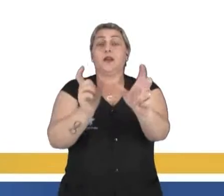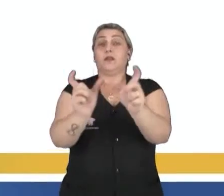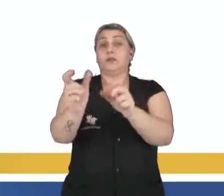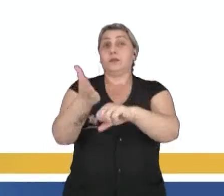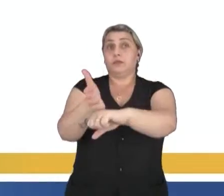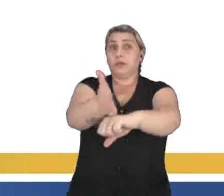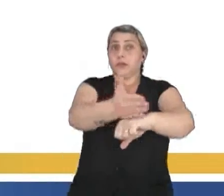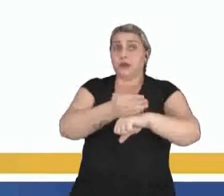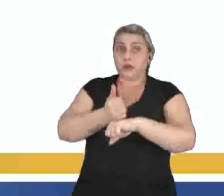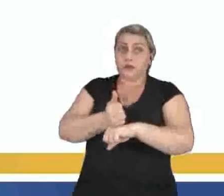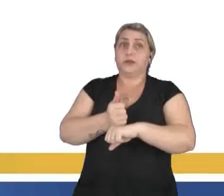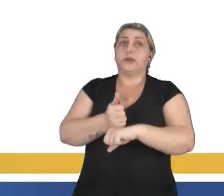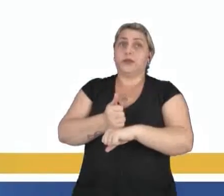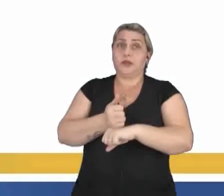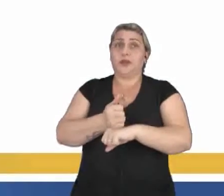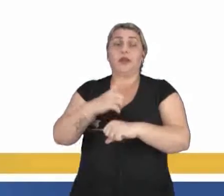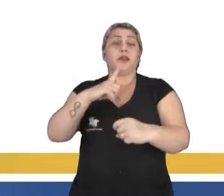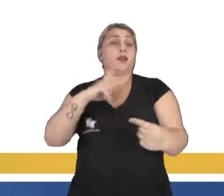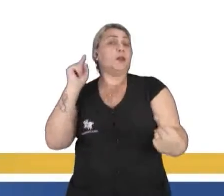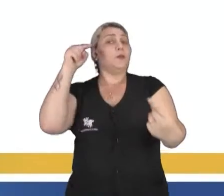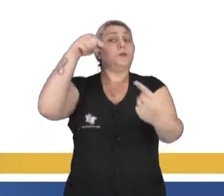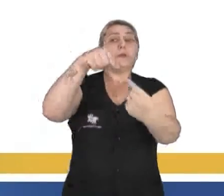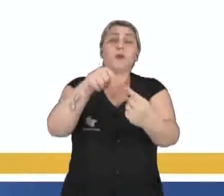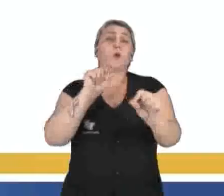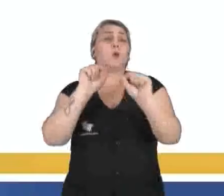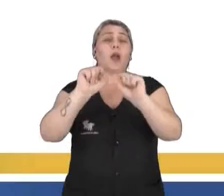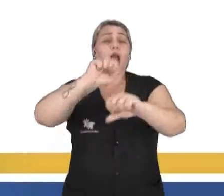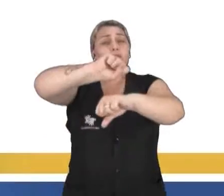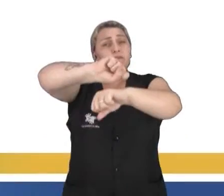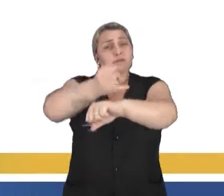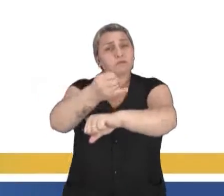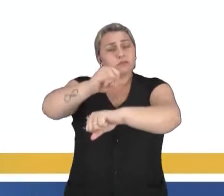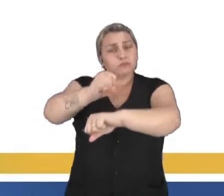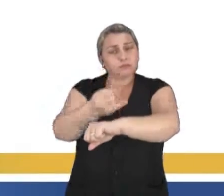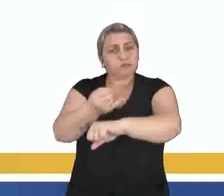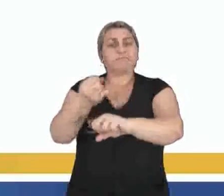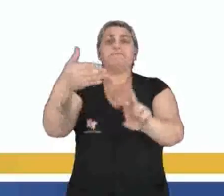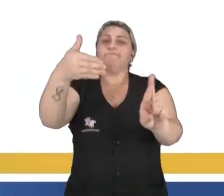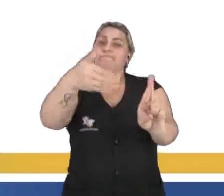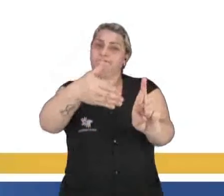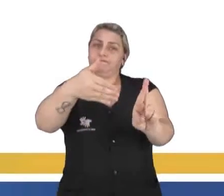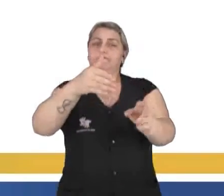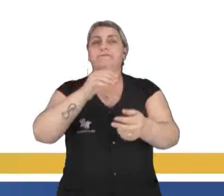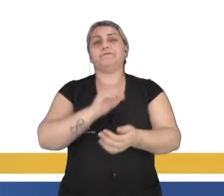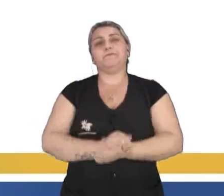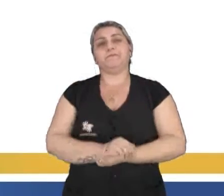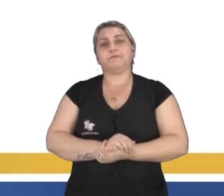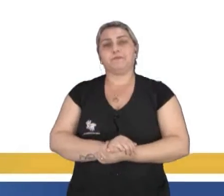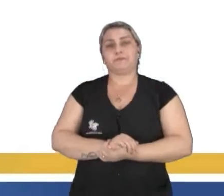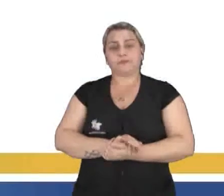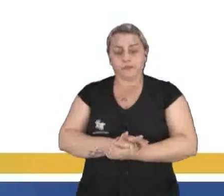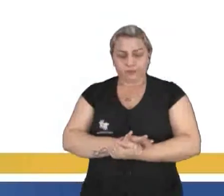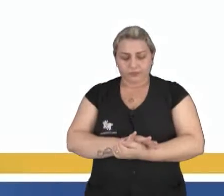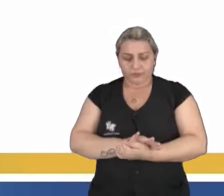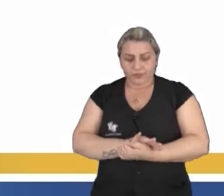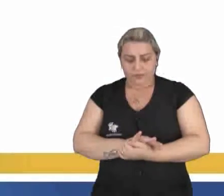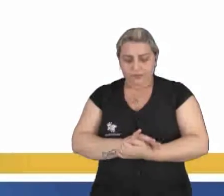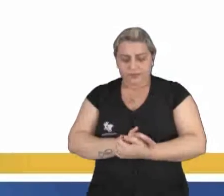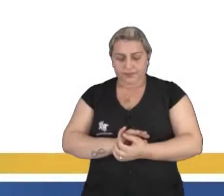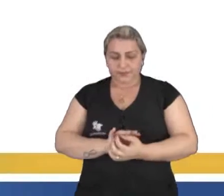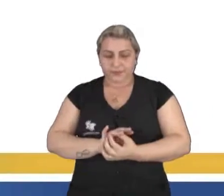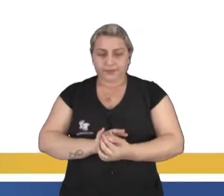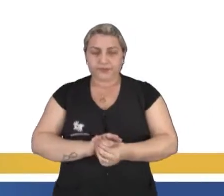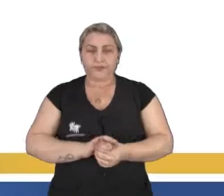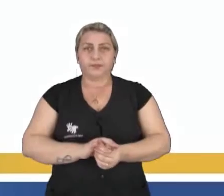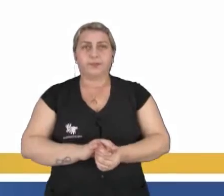e o pronome que ele vai funcionar como o conectivo porque ele se refere ao termo anterior não tá conectando ali